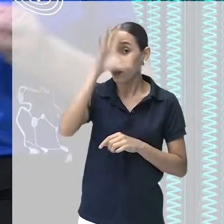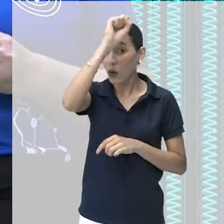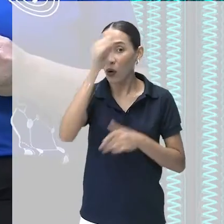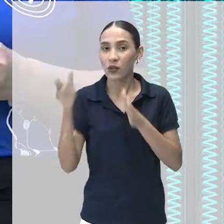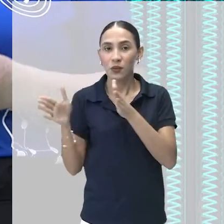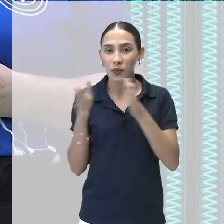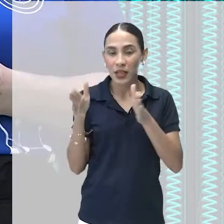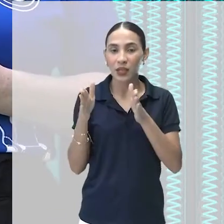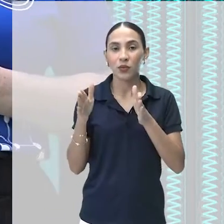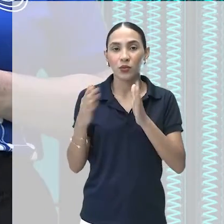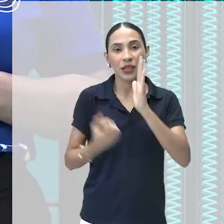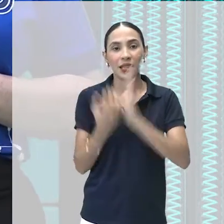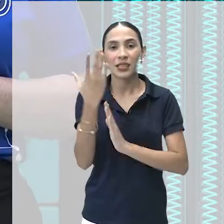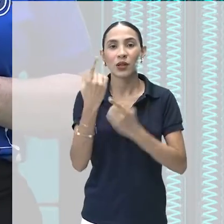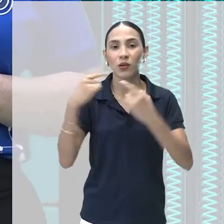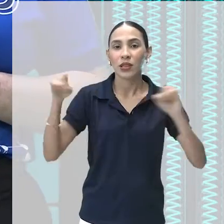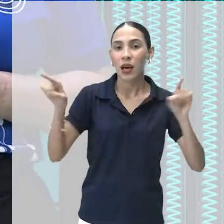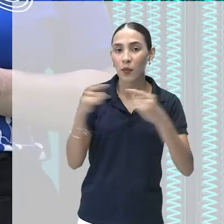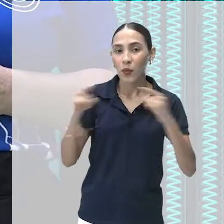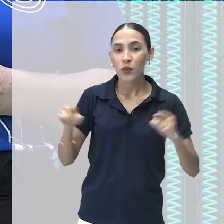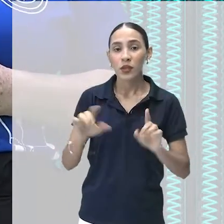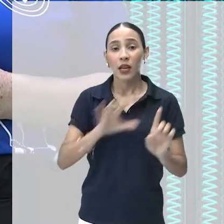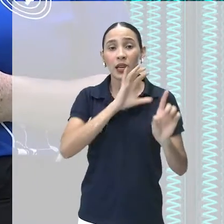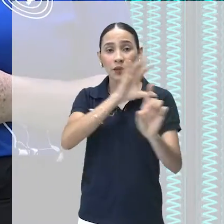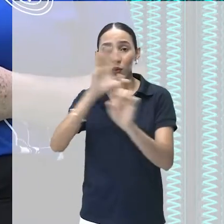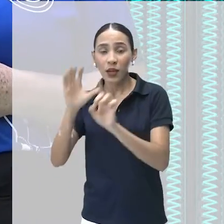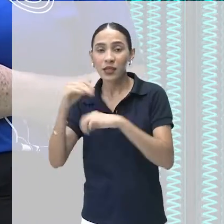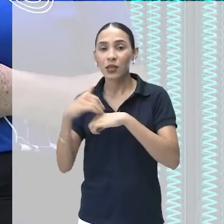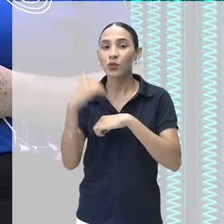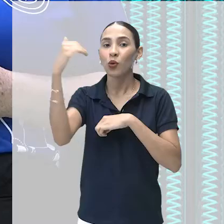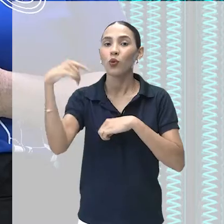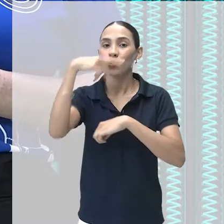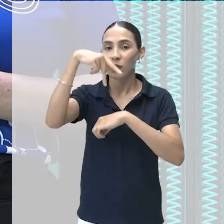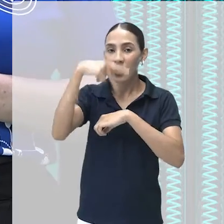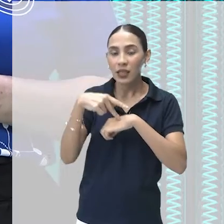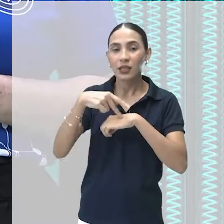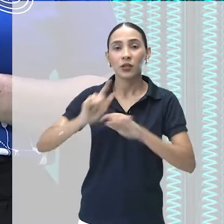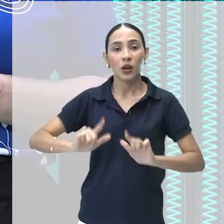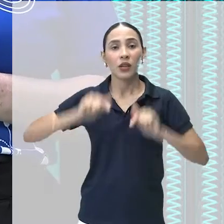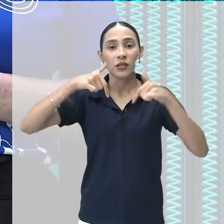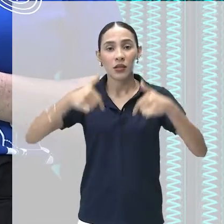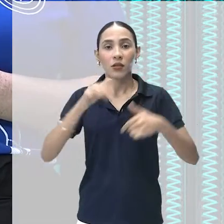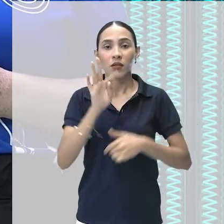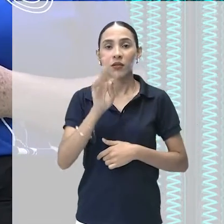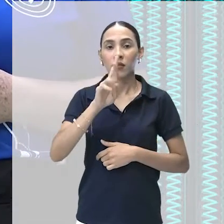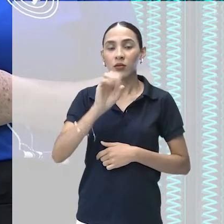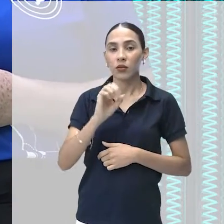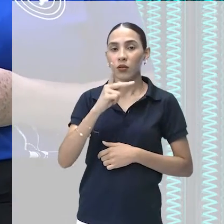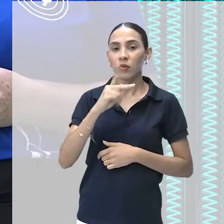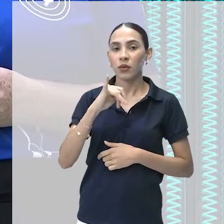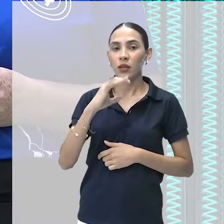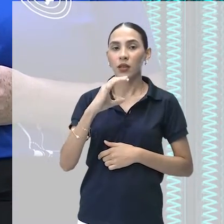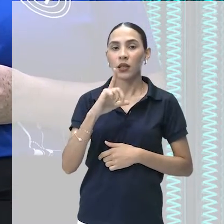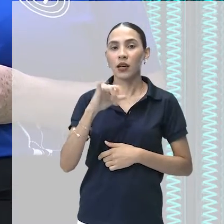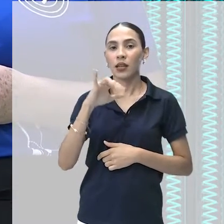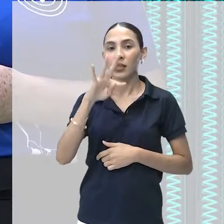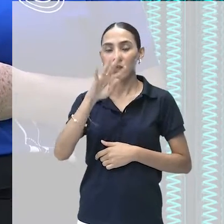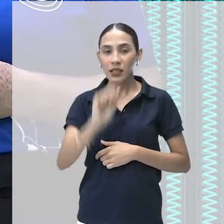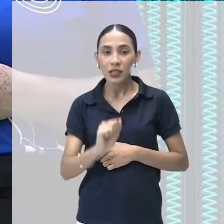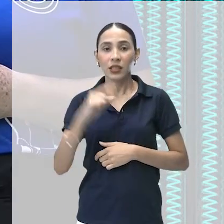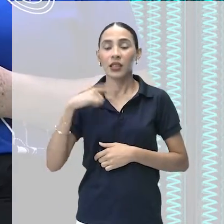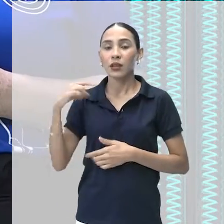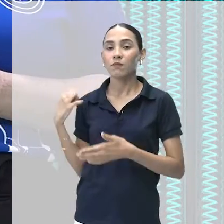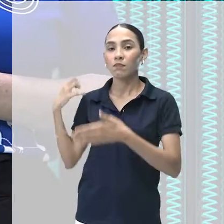período, nessa música. Apesar das influências estrangeiras, o movimento tropicalista resgatou elementos da cultura popular